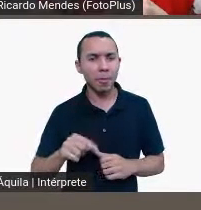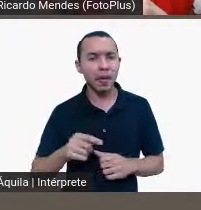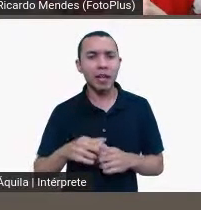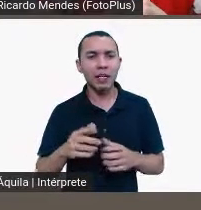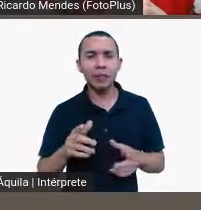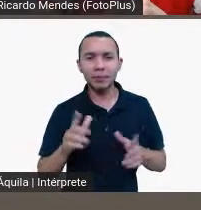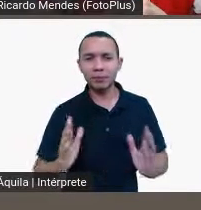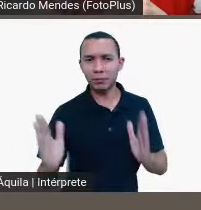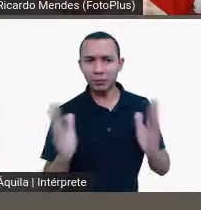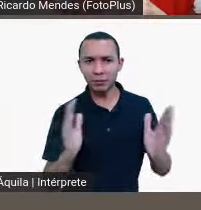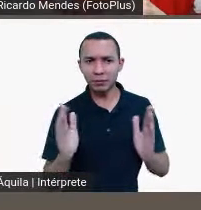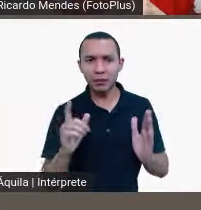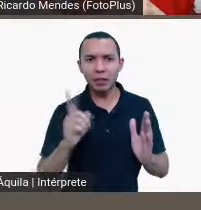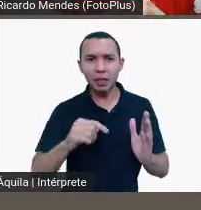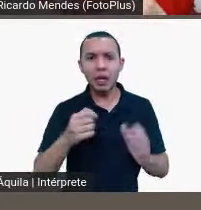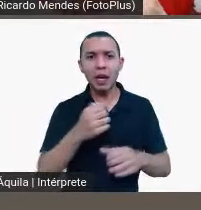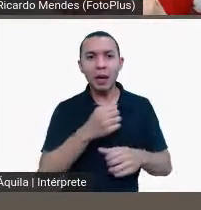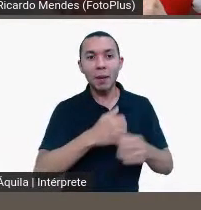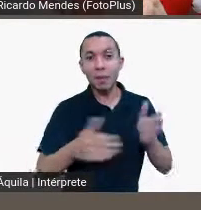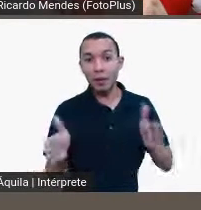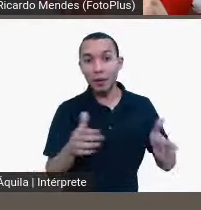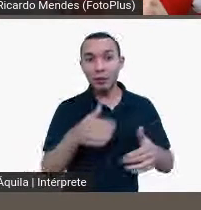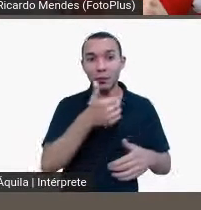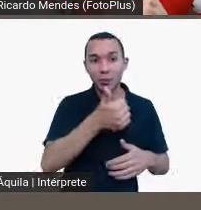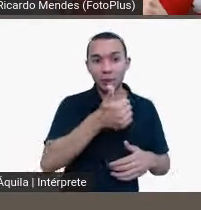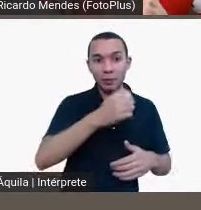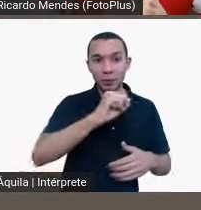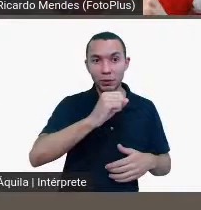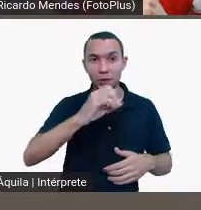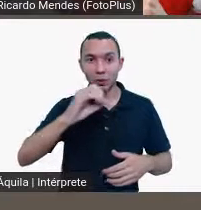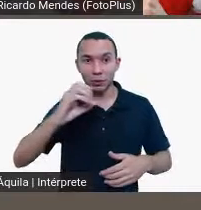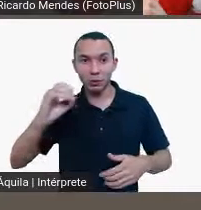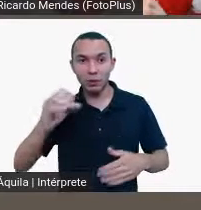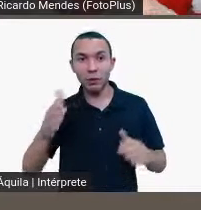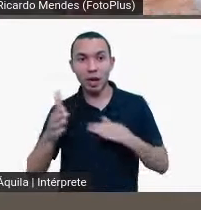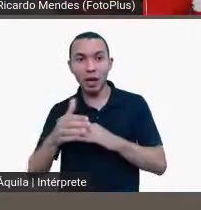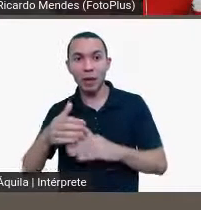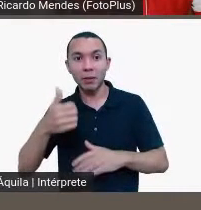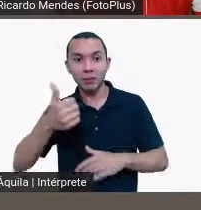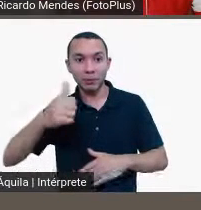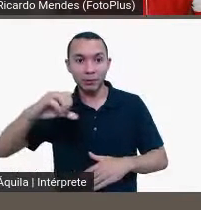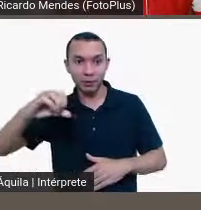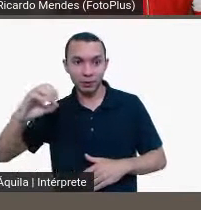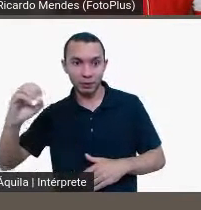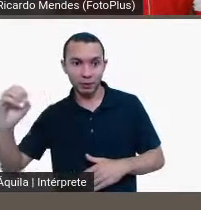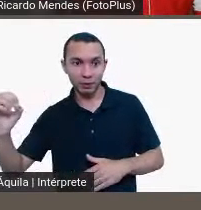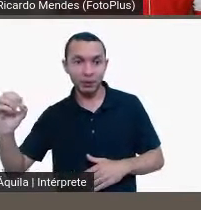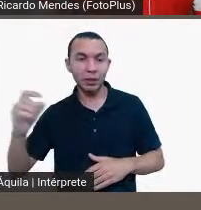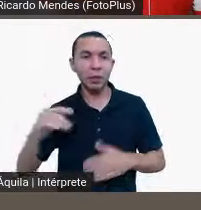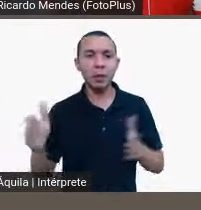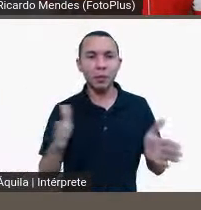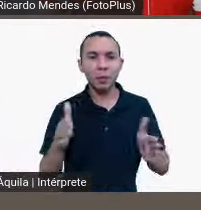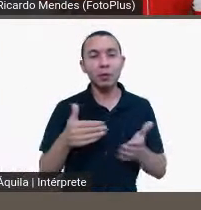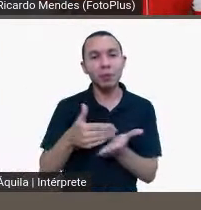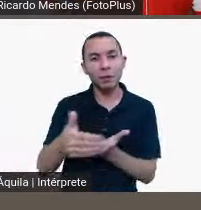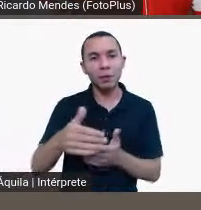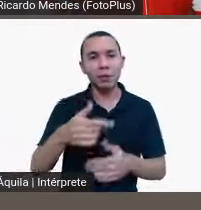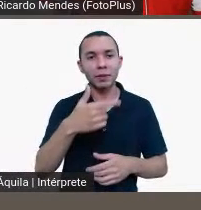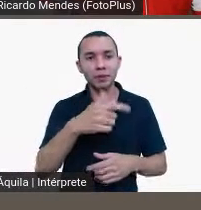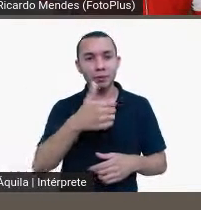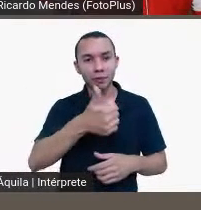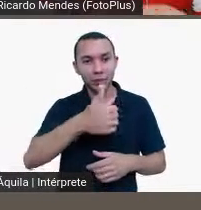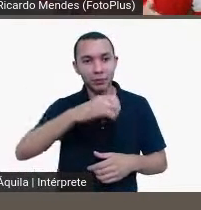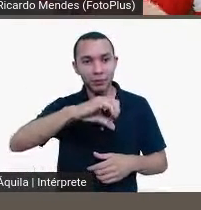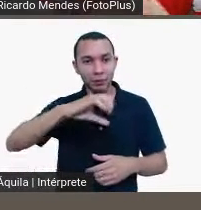dá destaque ao século XIX. Assim, questões como as relações do modernismo, em especial nas primeiras décadas do século XX, não foram abordadas por